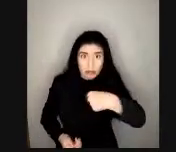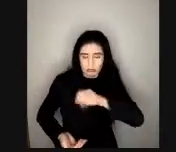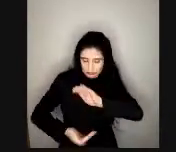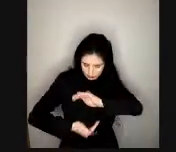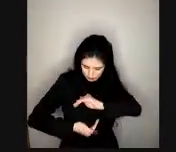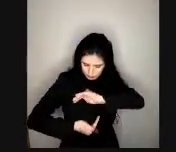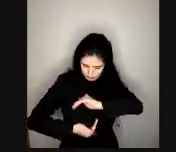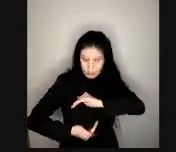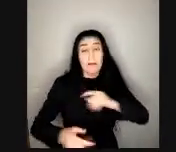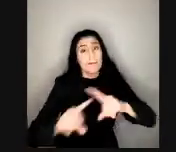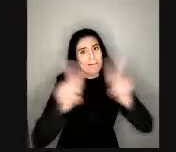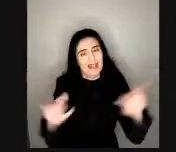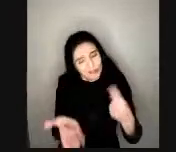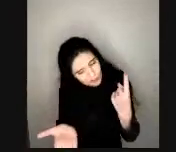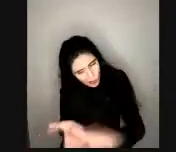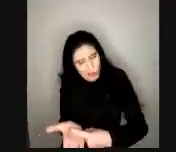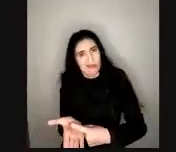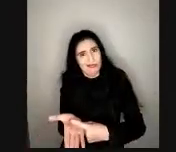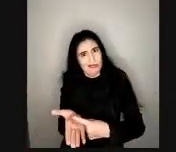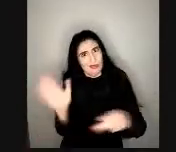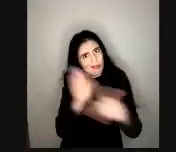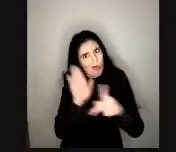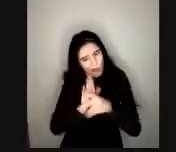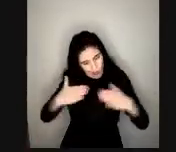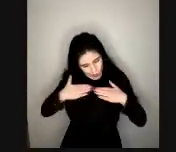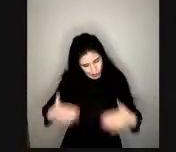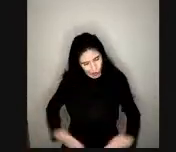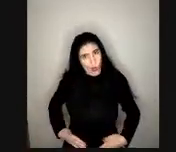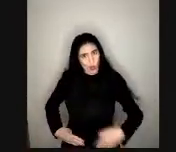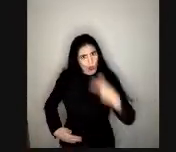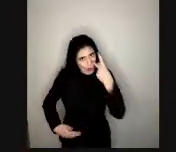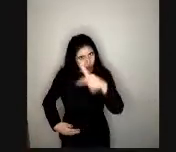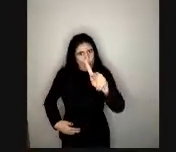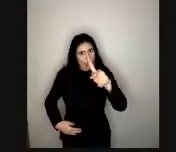compromisso que você assume com você mesma no autoexame